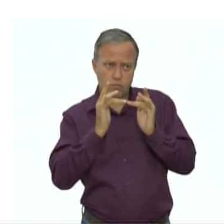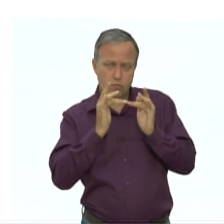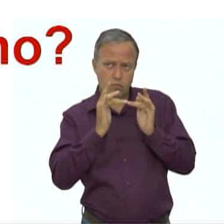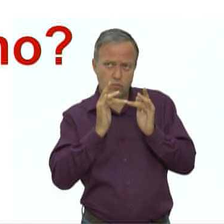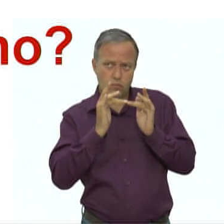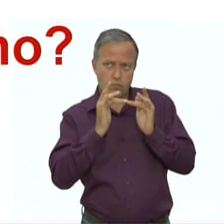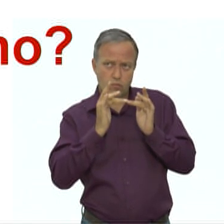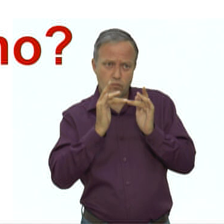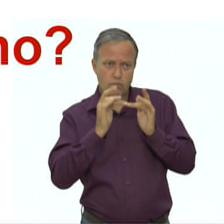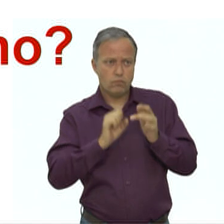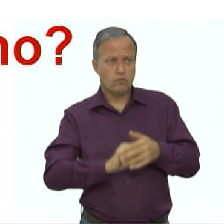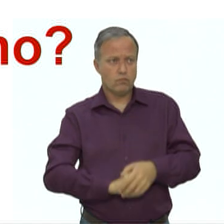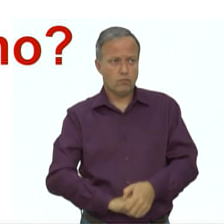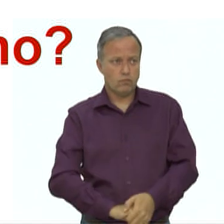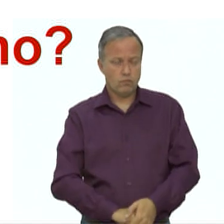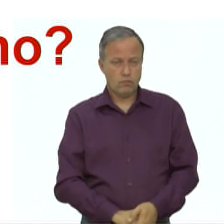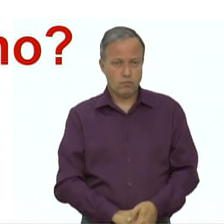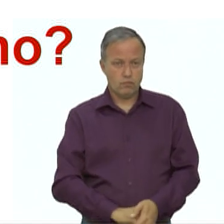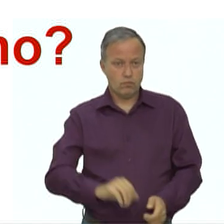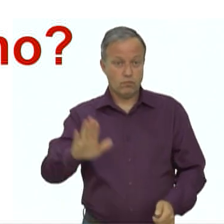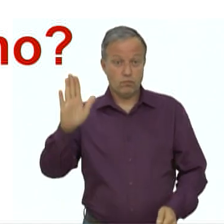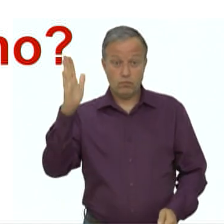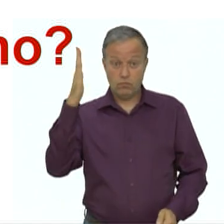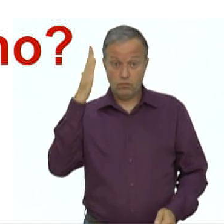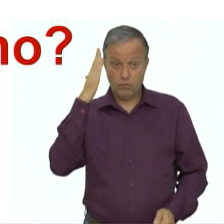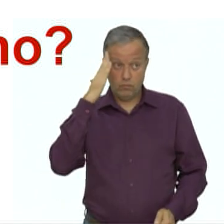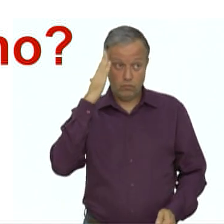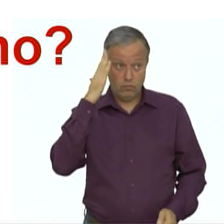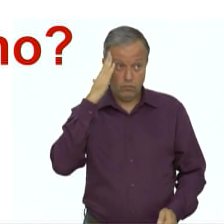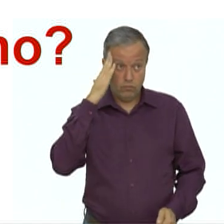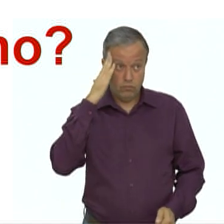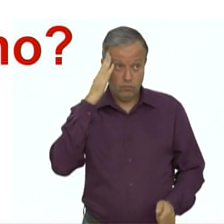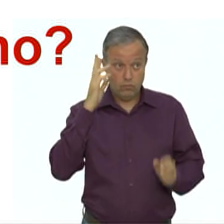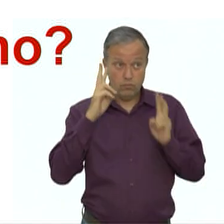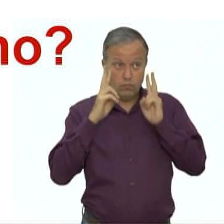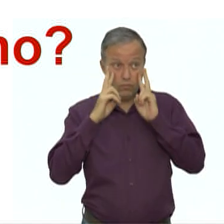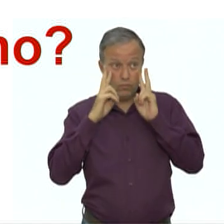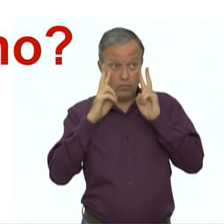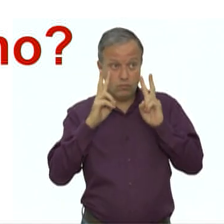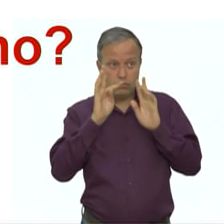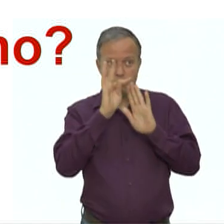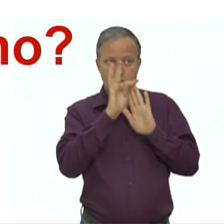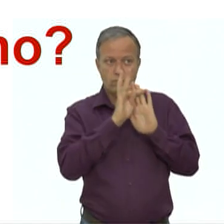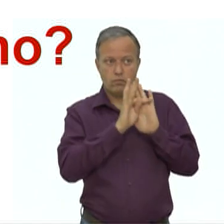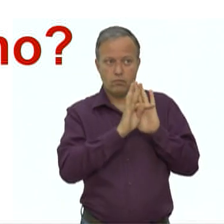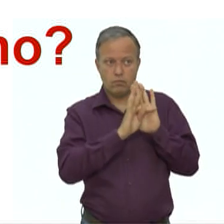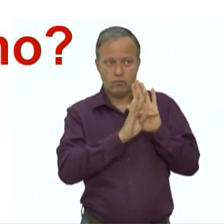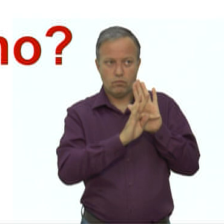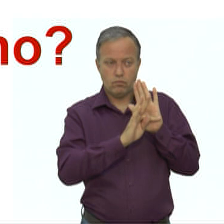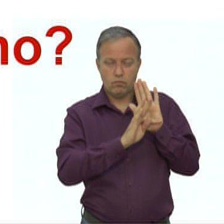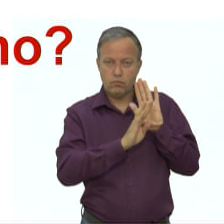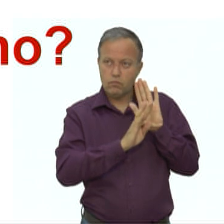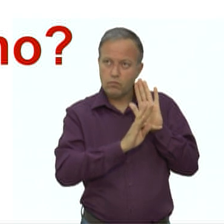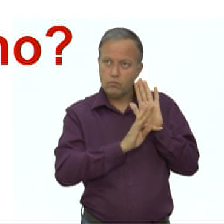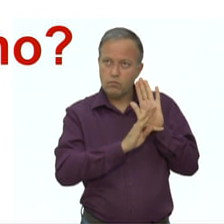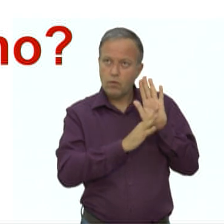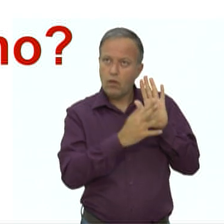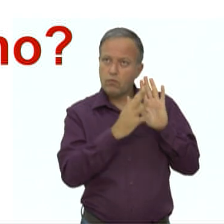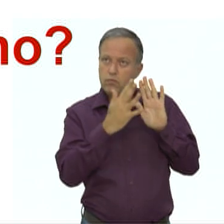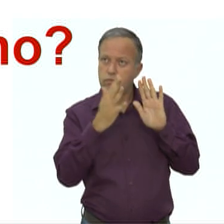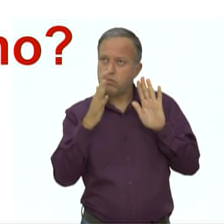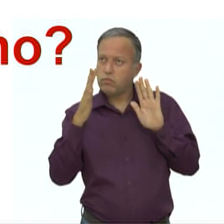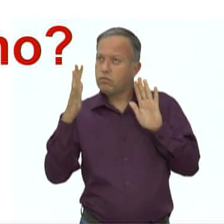ok? A pensar, vamos a ler el texto Paisaje Tropical del